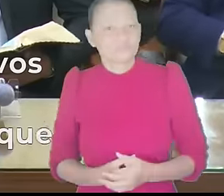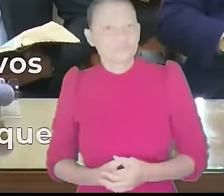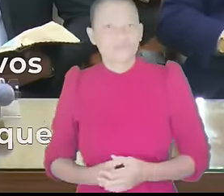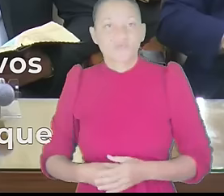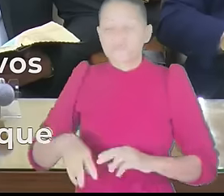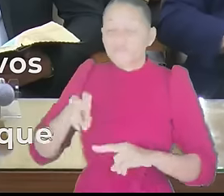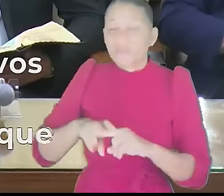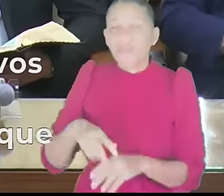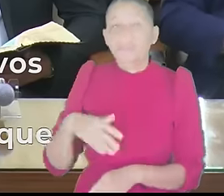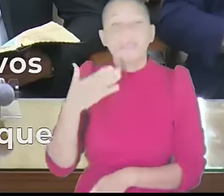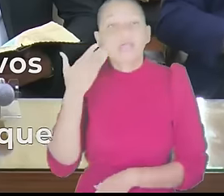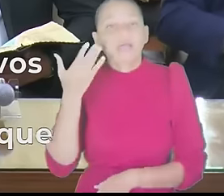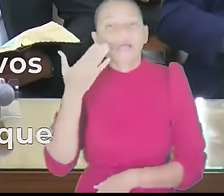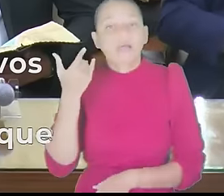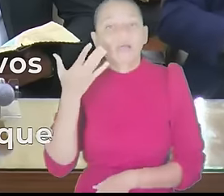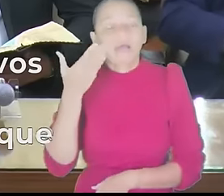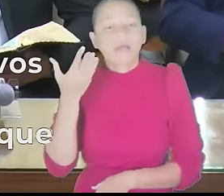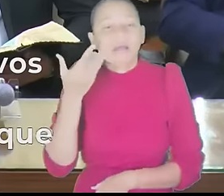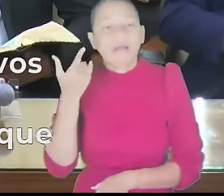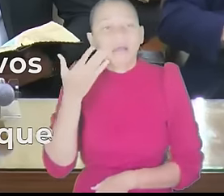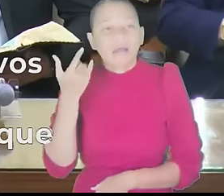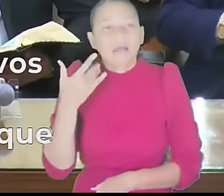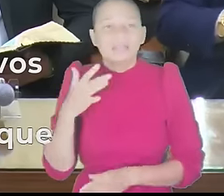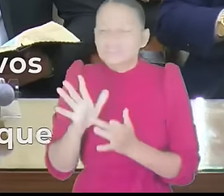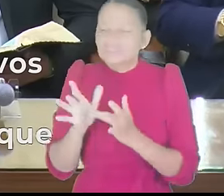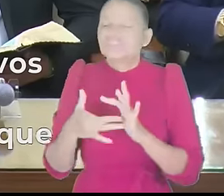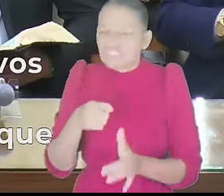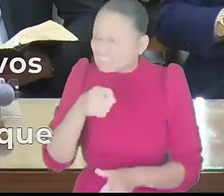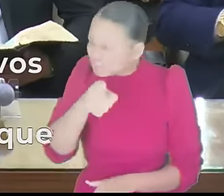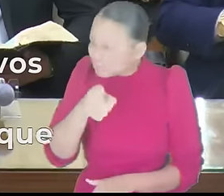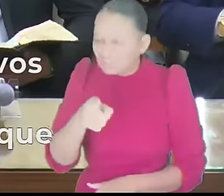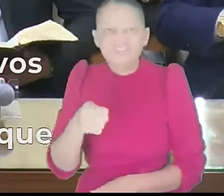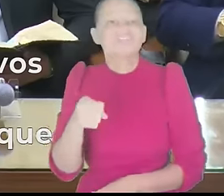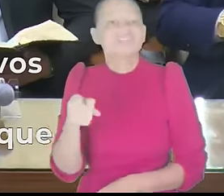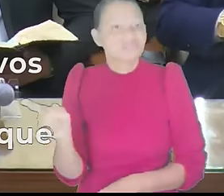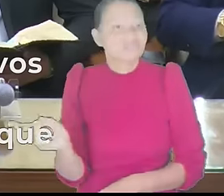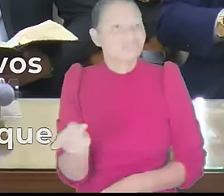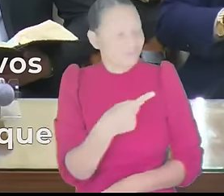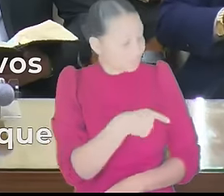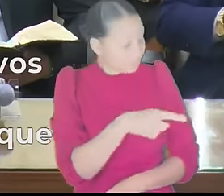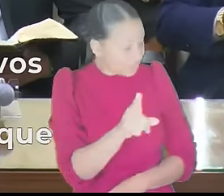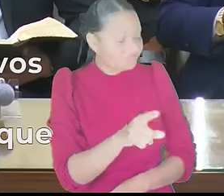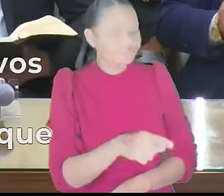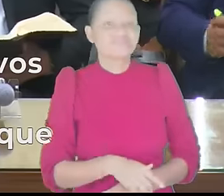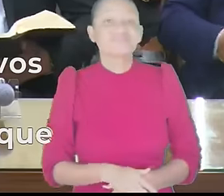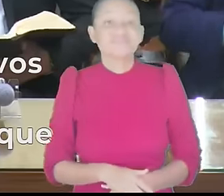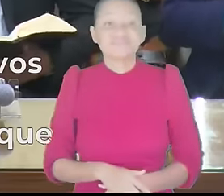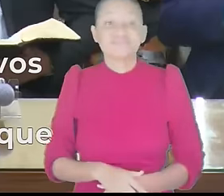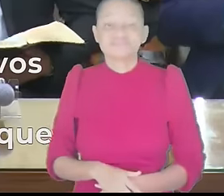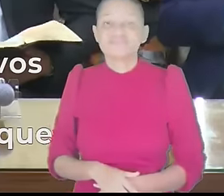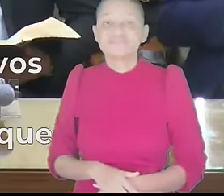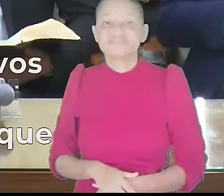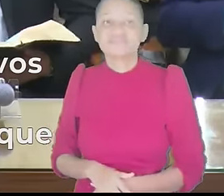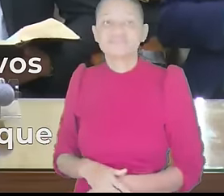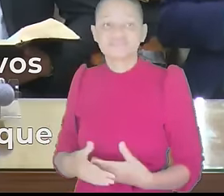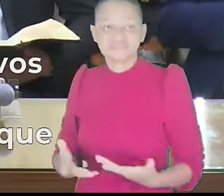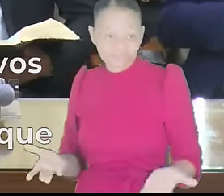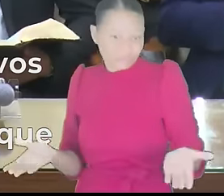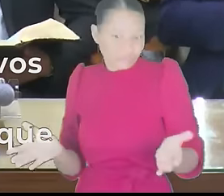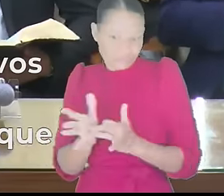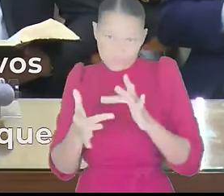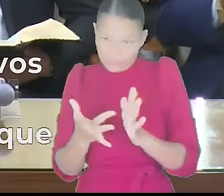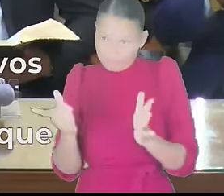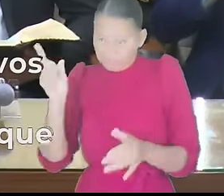sentadinho, escutando ele. Escute ele. Para Jesus, eu vou escutar aquele fariseu. Jesus mandou você escutar. Foi Jesus, não sei